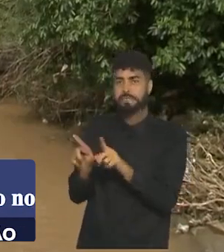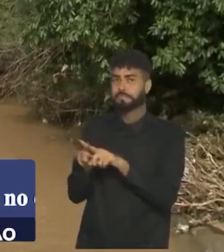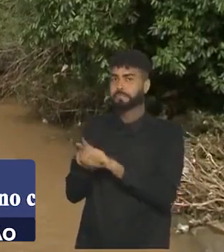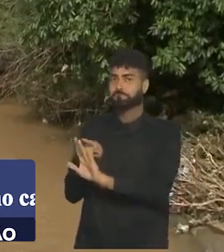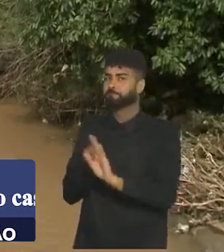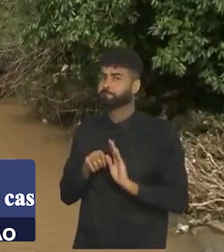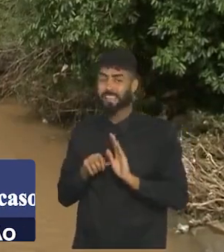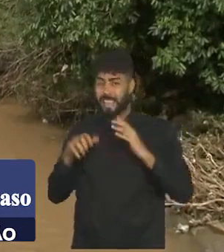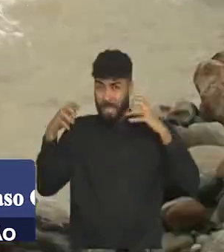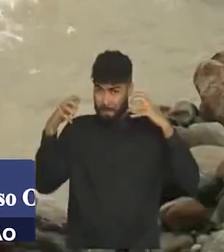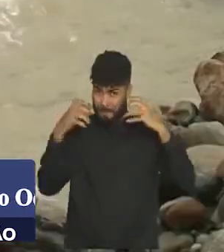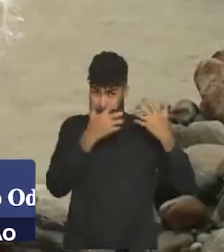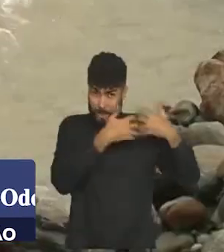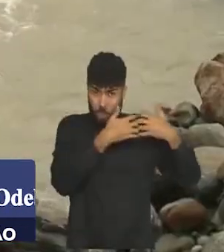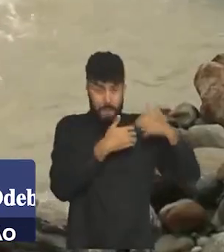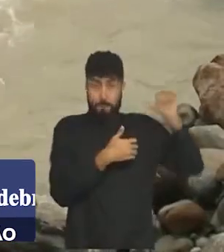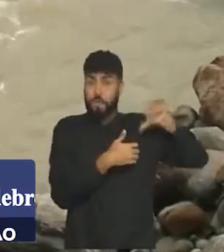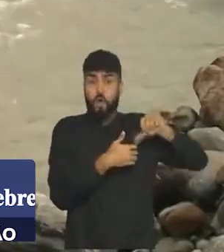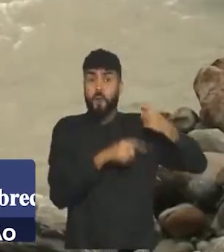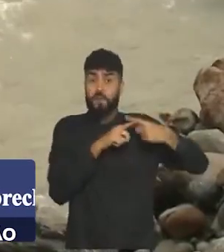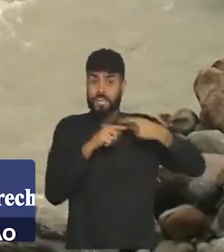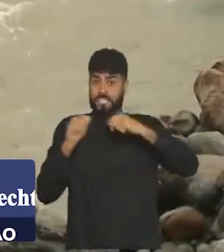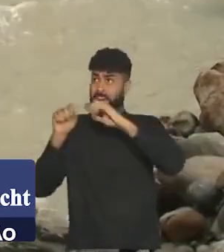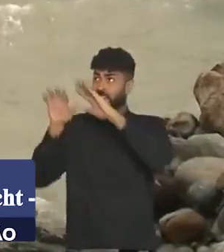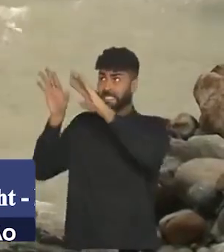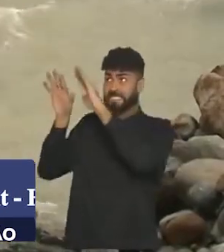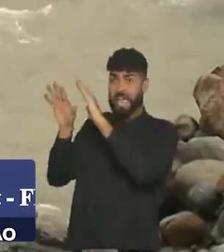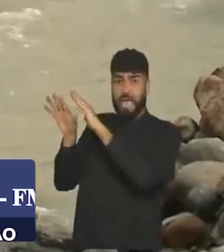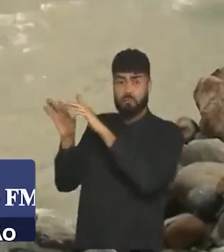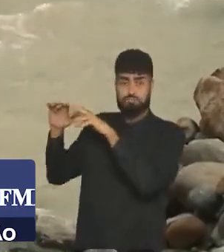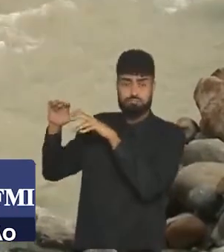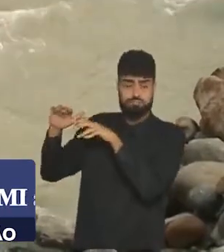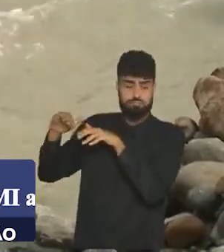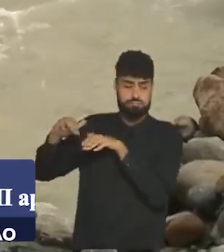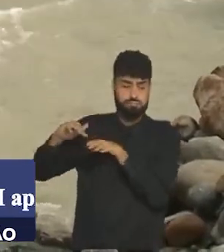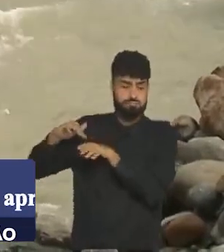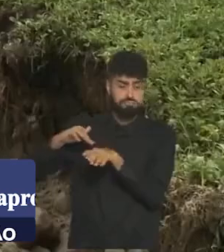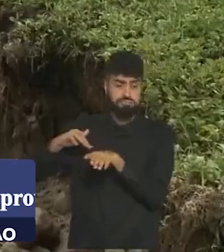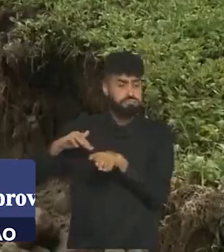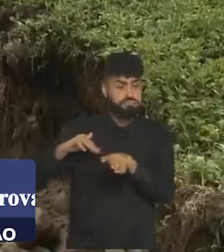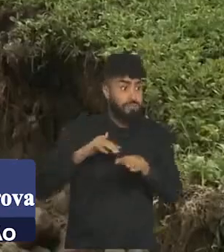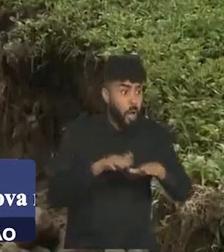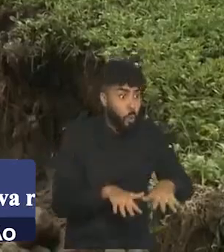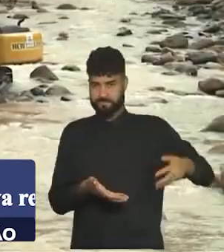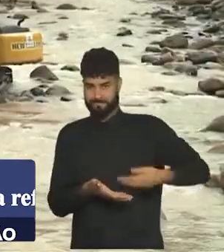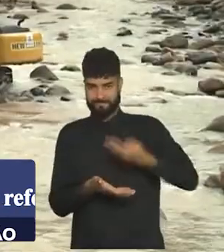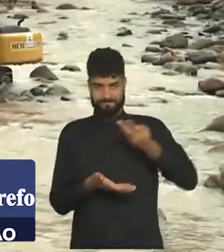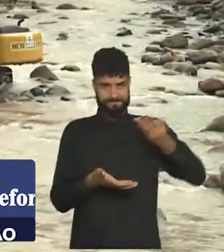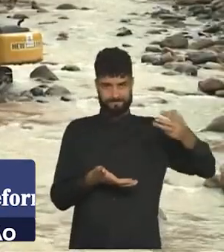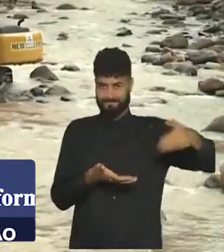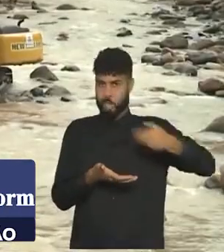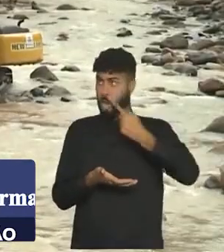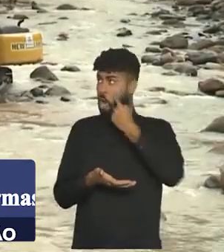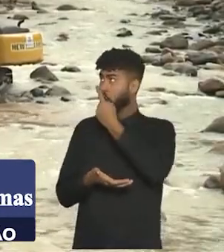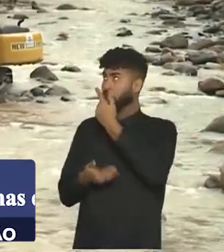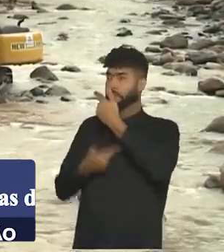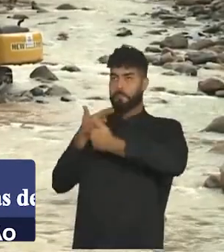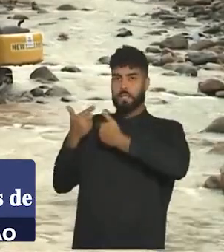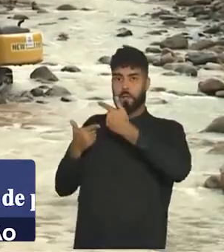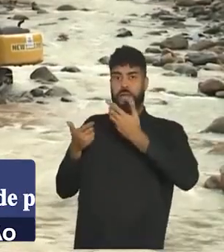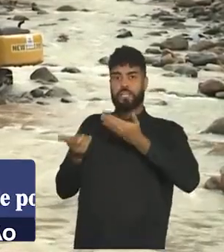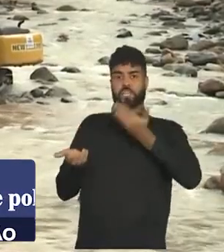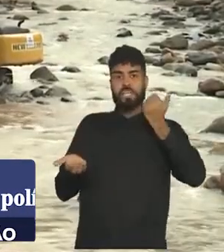Assistência Social através do telefone 21 2317 02 13 para fazer a retirada do cartão